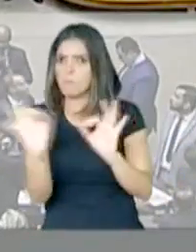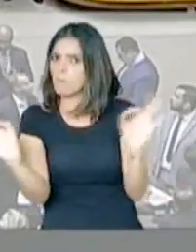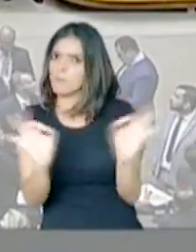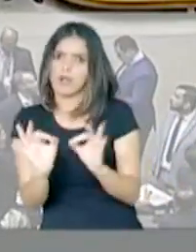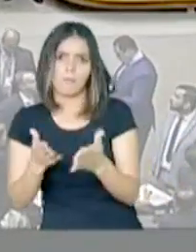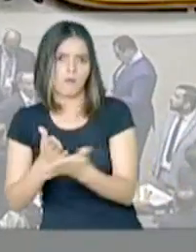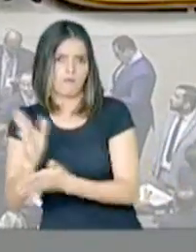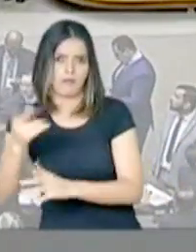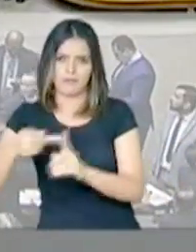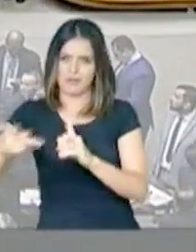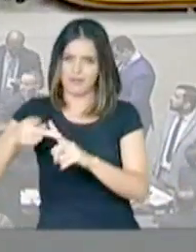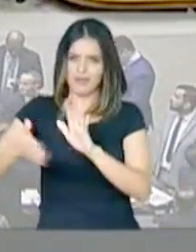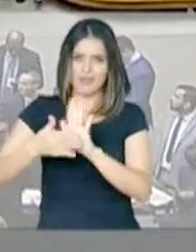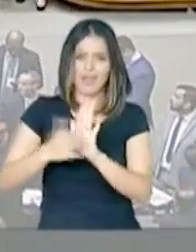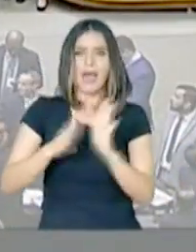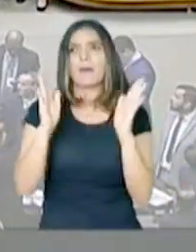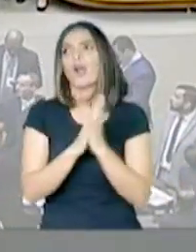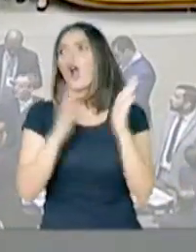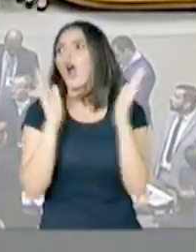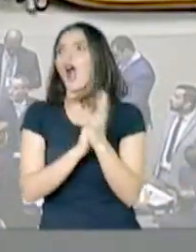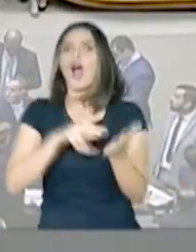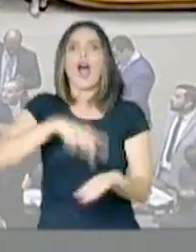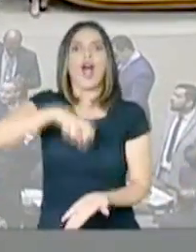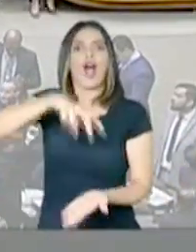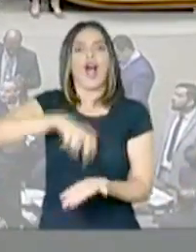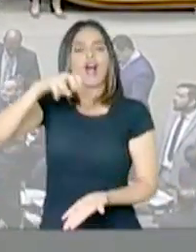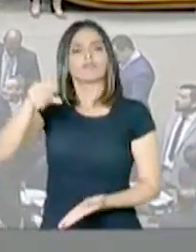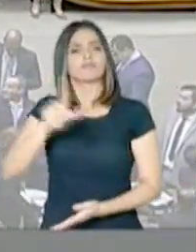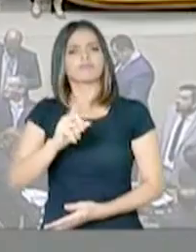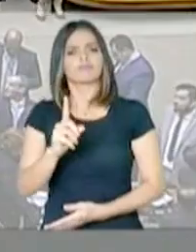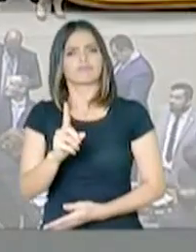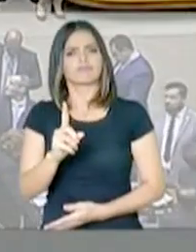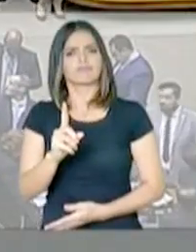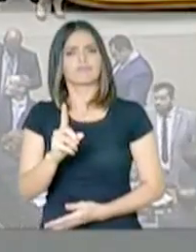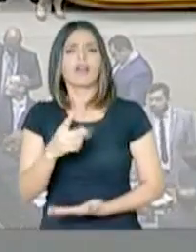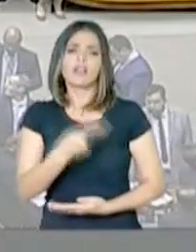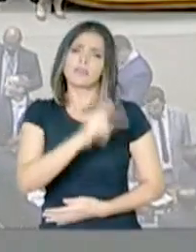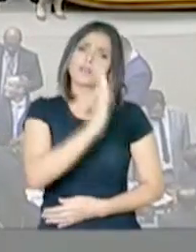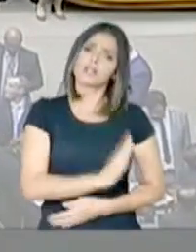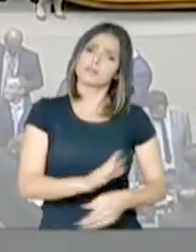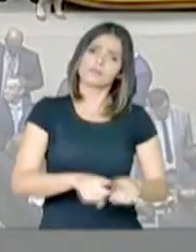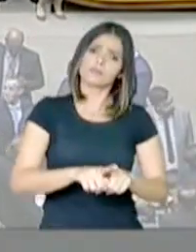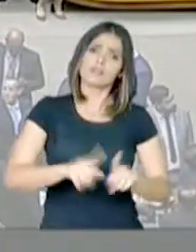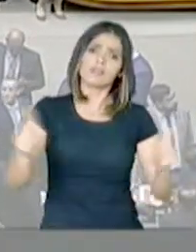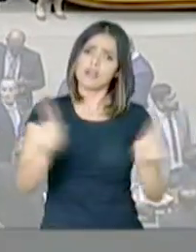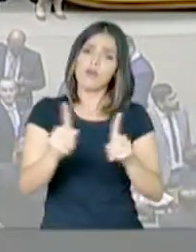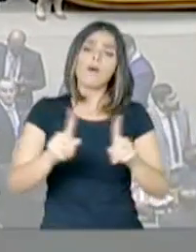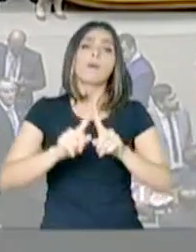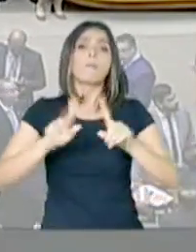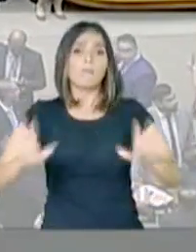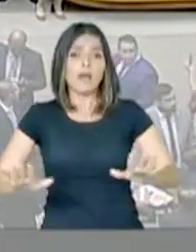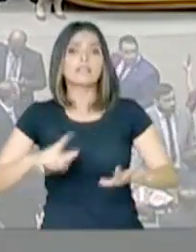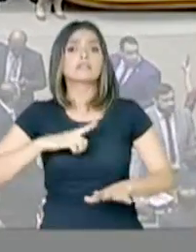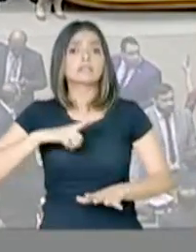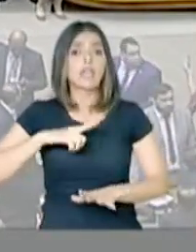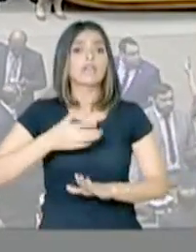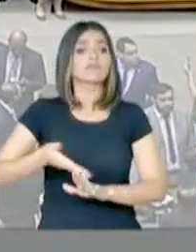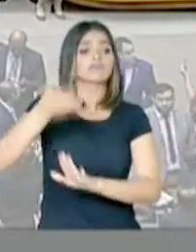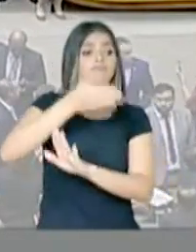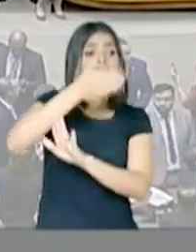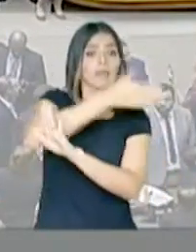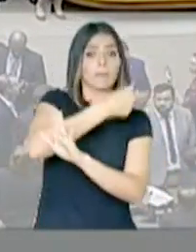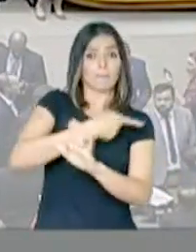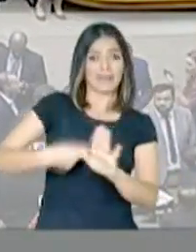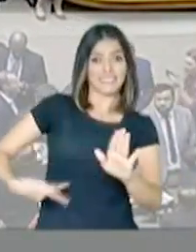um parlamentar falando nesse momento, ele tem 1 minuto de fala, ou seja, nesse tempo, provavelmente logo depois desse discurso, vai